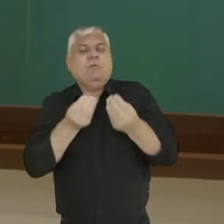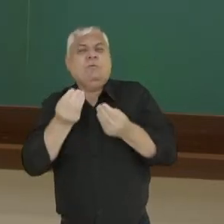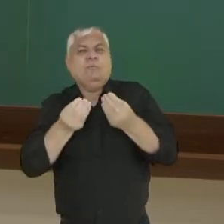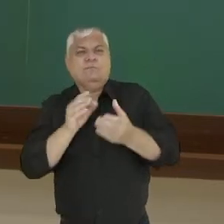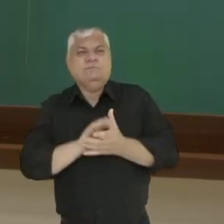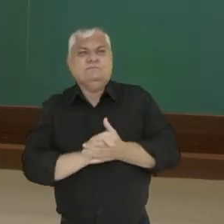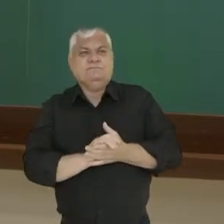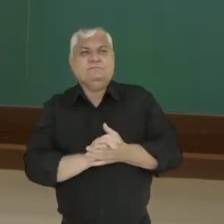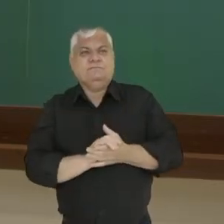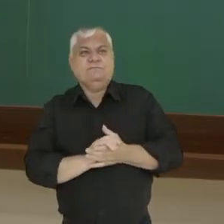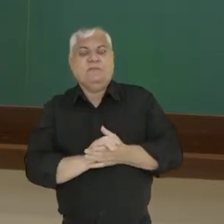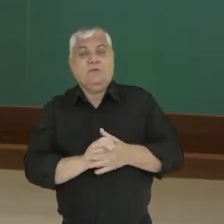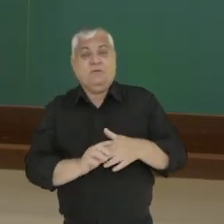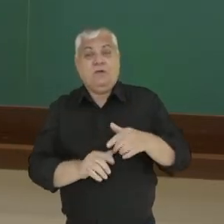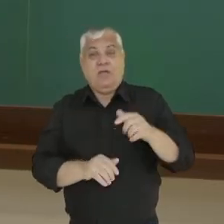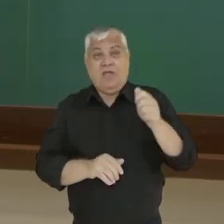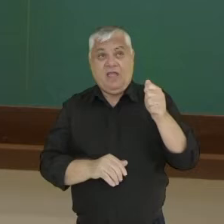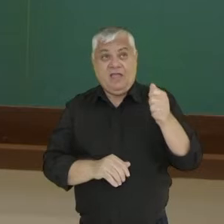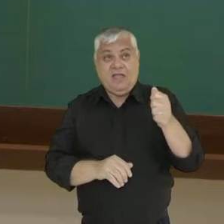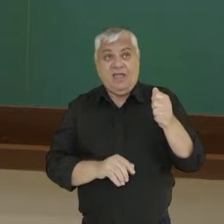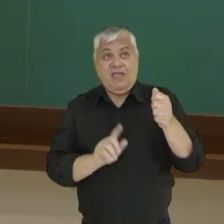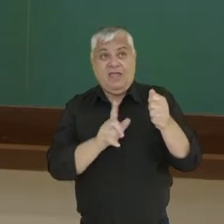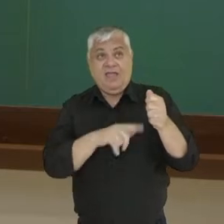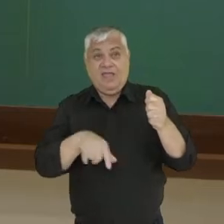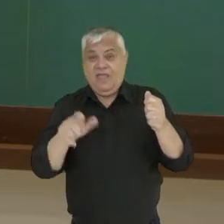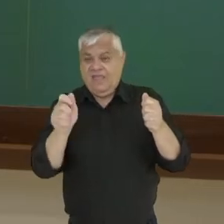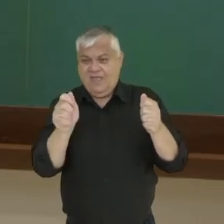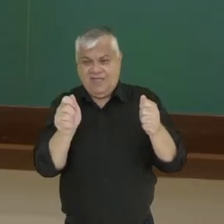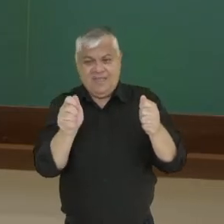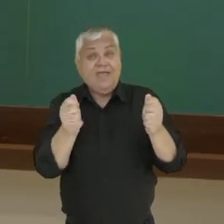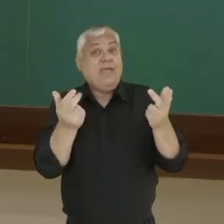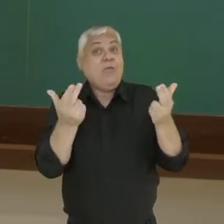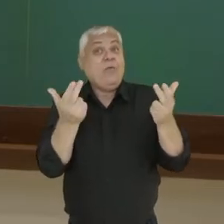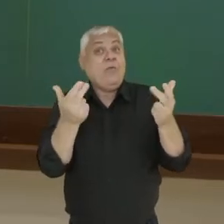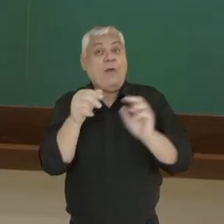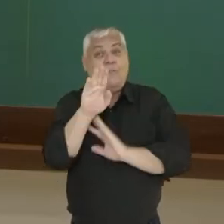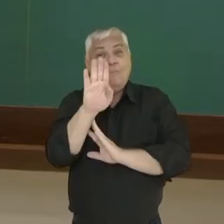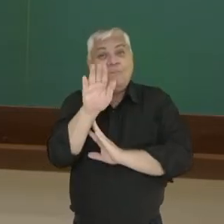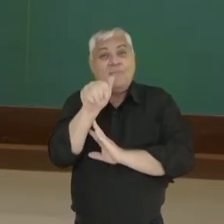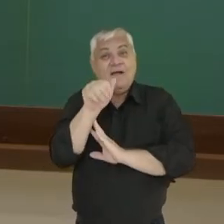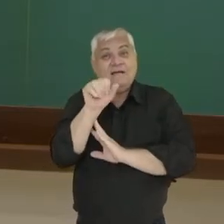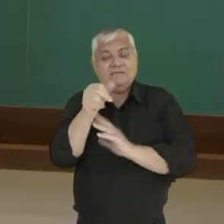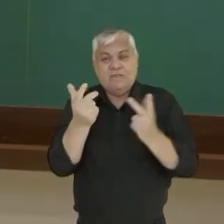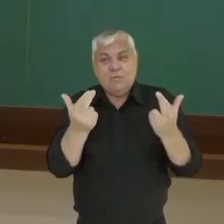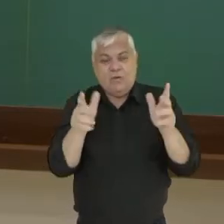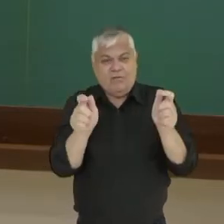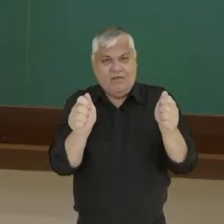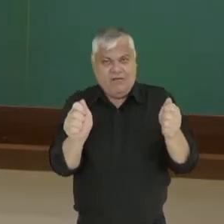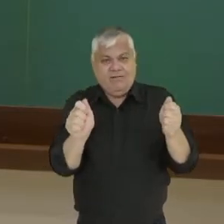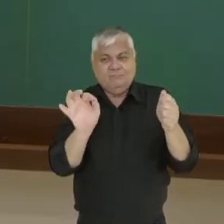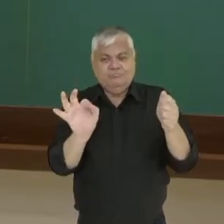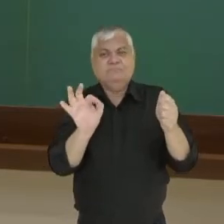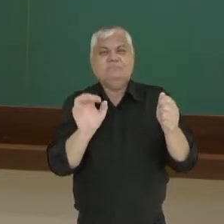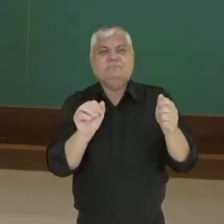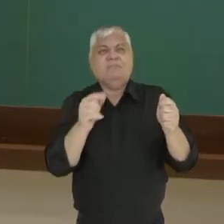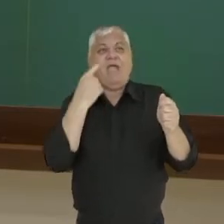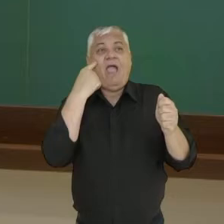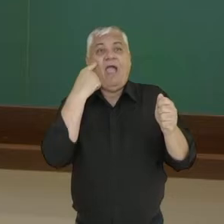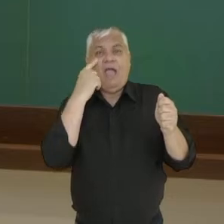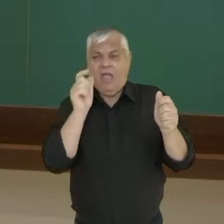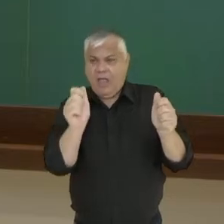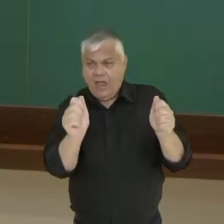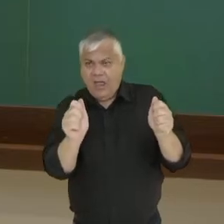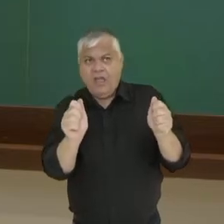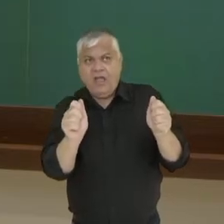memorizar da seguinte maneira: tenho logaritmos de mesma base. Então, eu vou considerar, se tiver uma